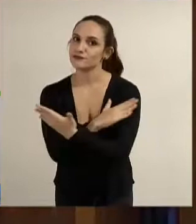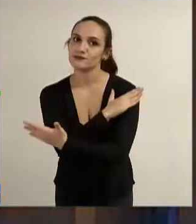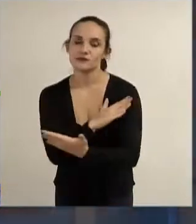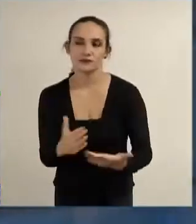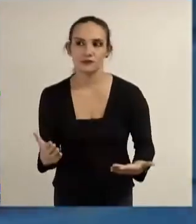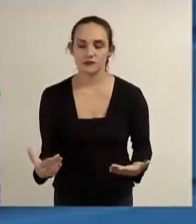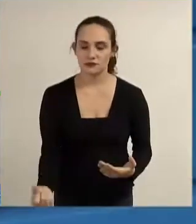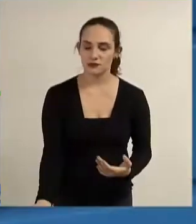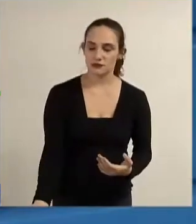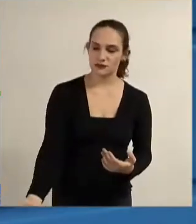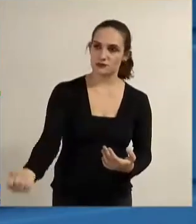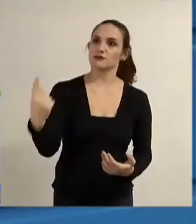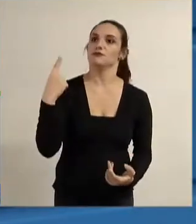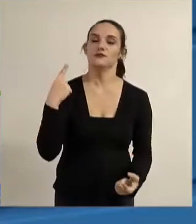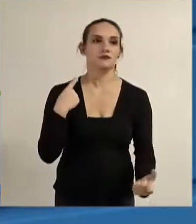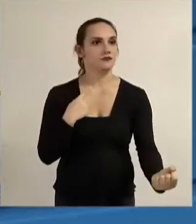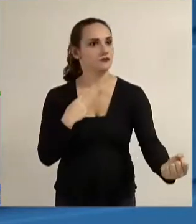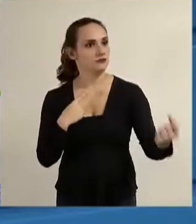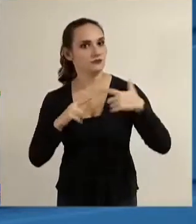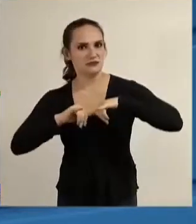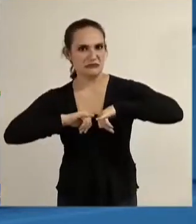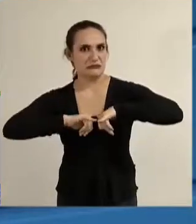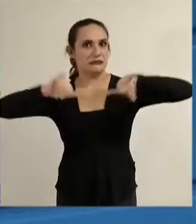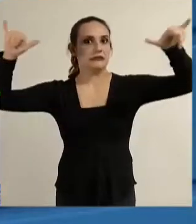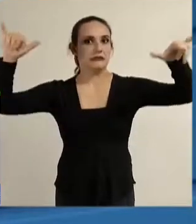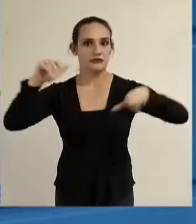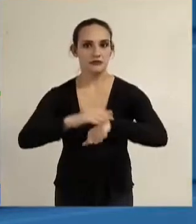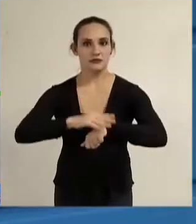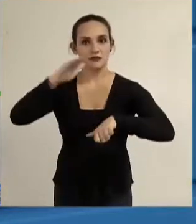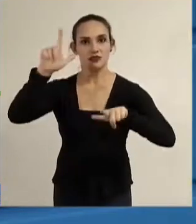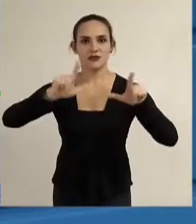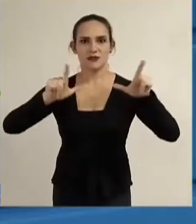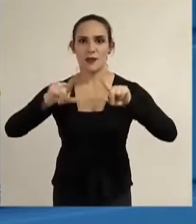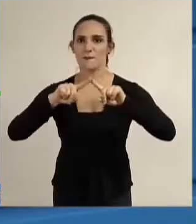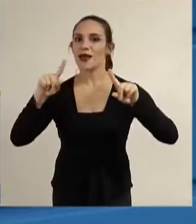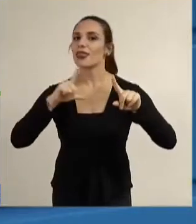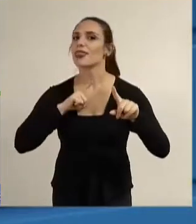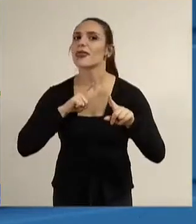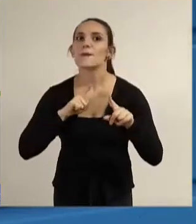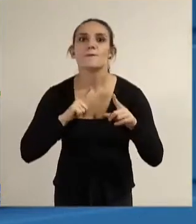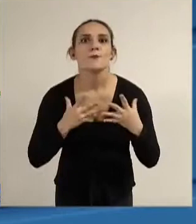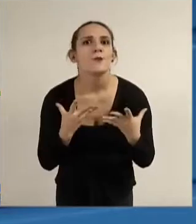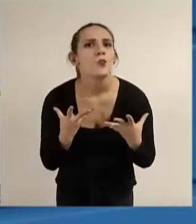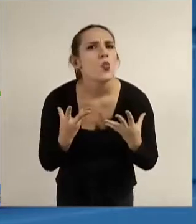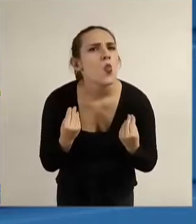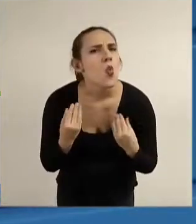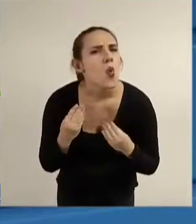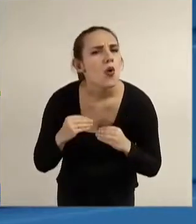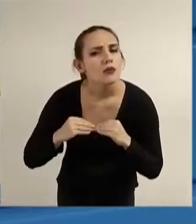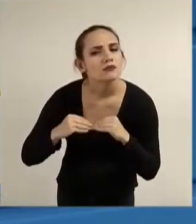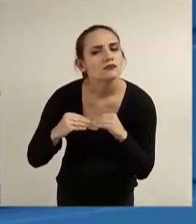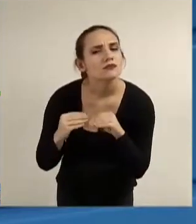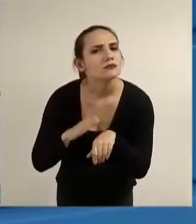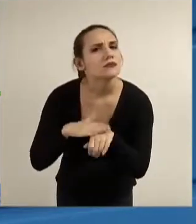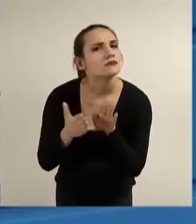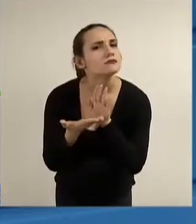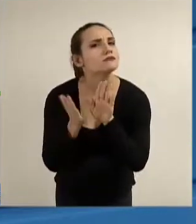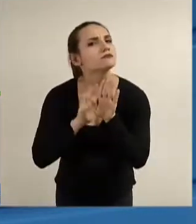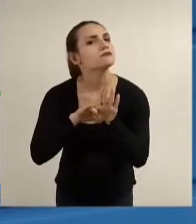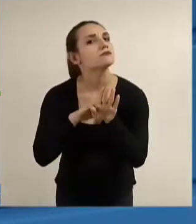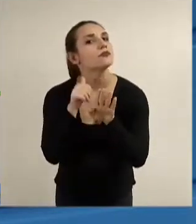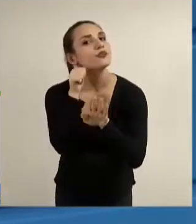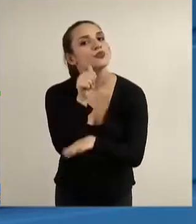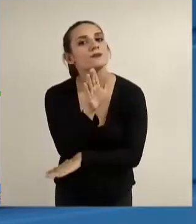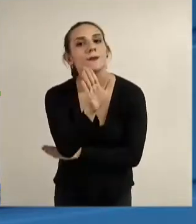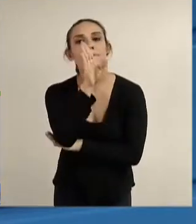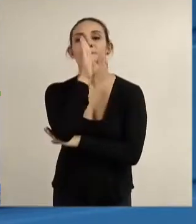notórios, acabam sendo publicizados, mas existem milhares de outros casos em que as mulheres não